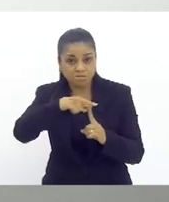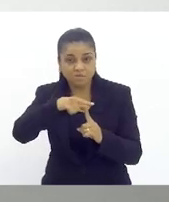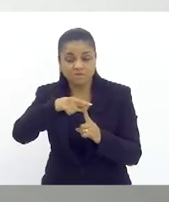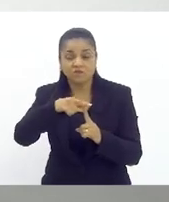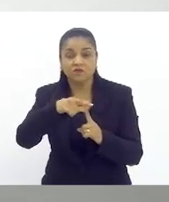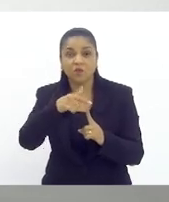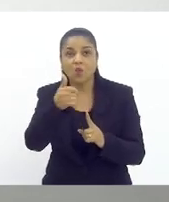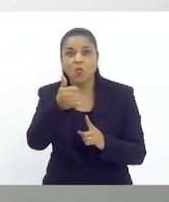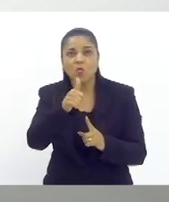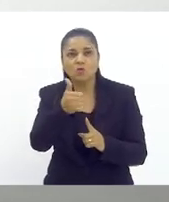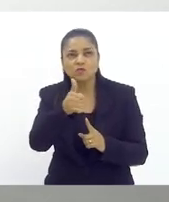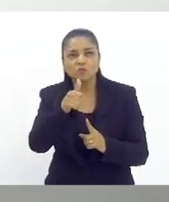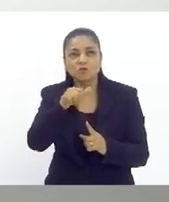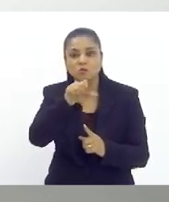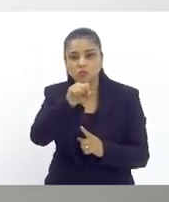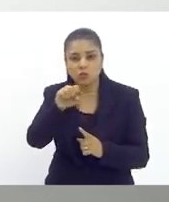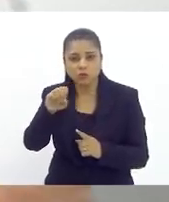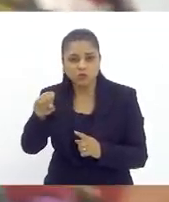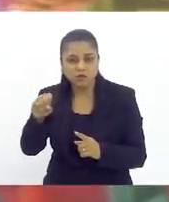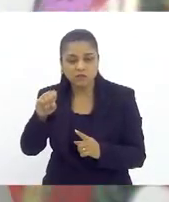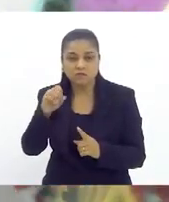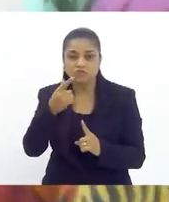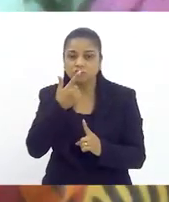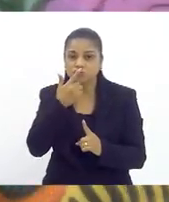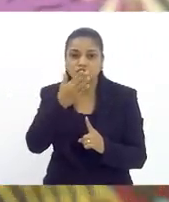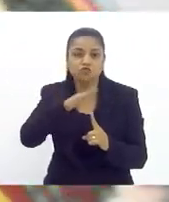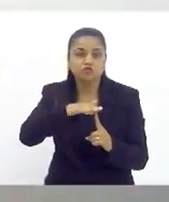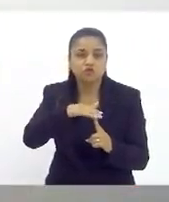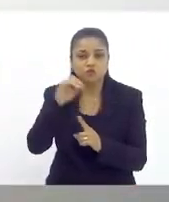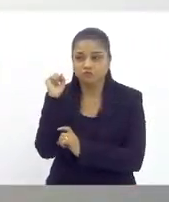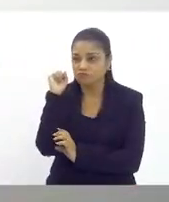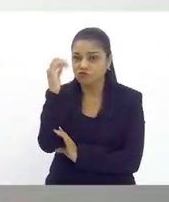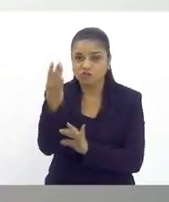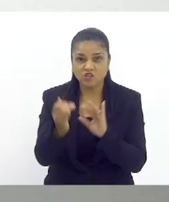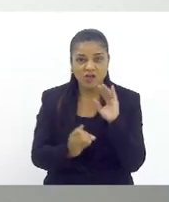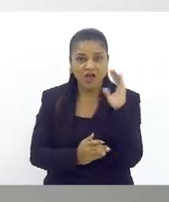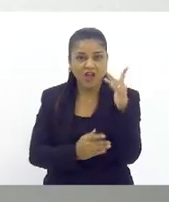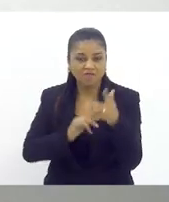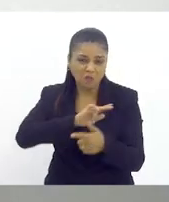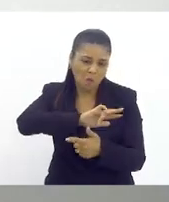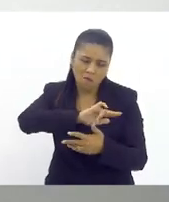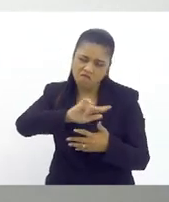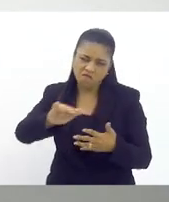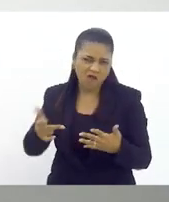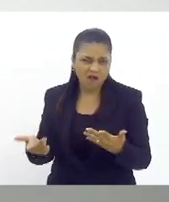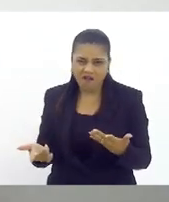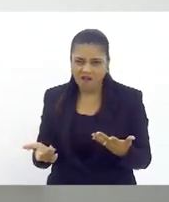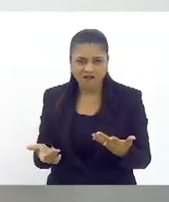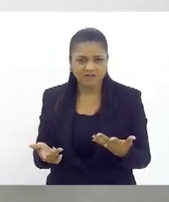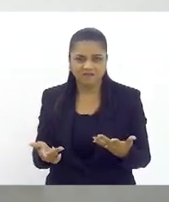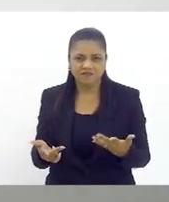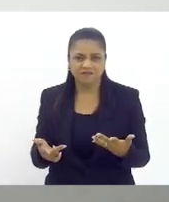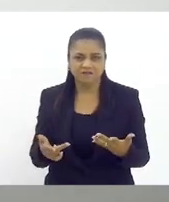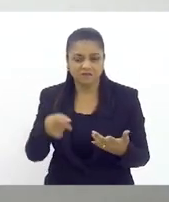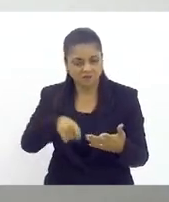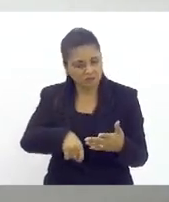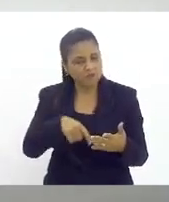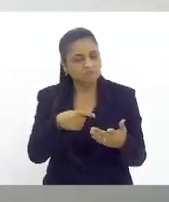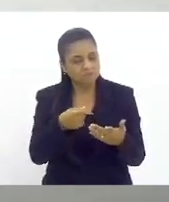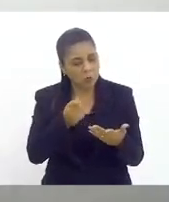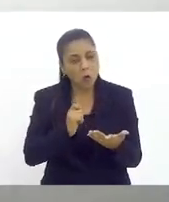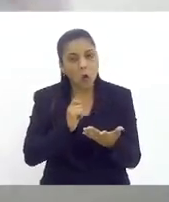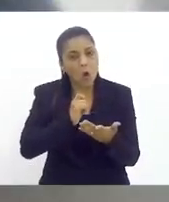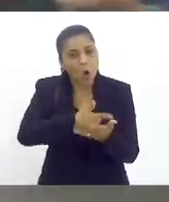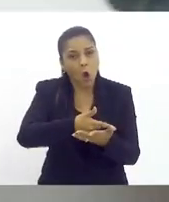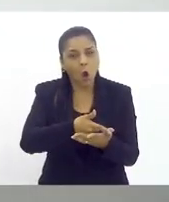com sem quando muito espécies que que o mercado compra e